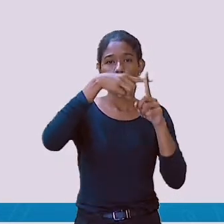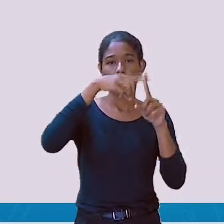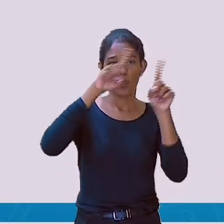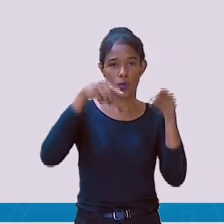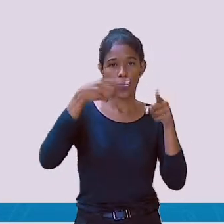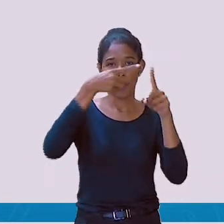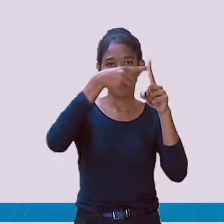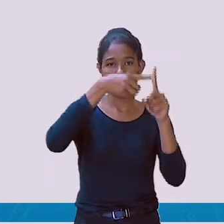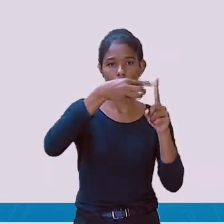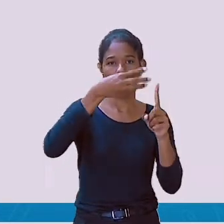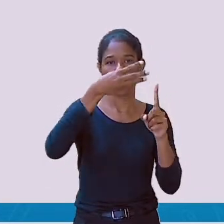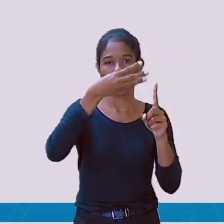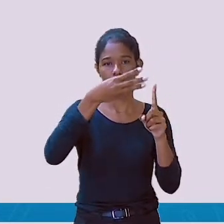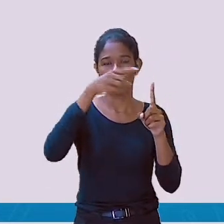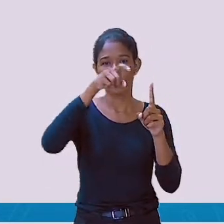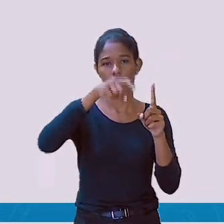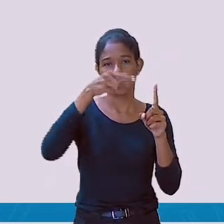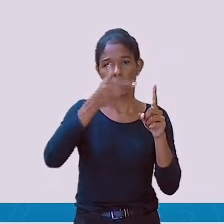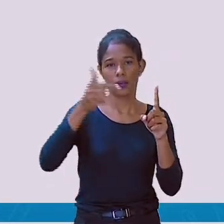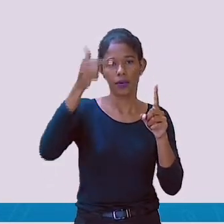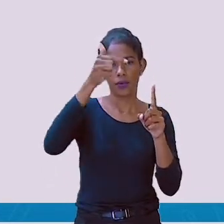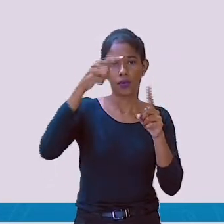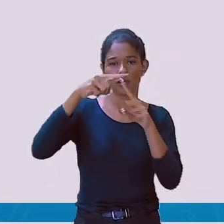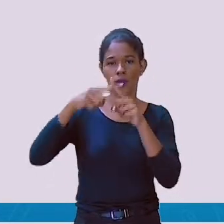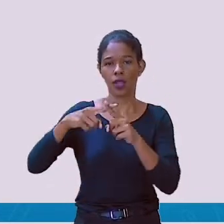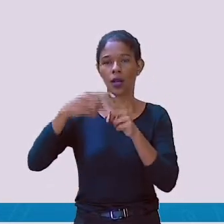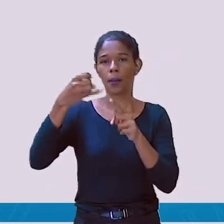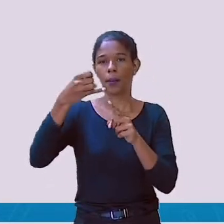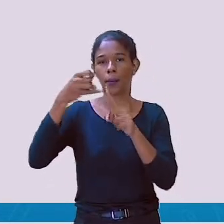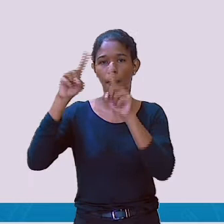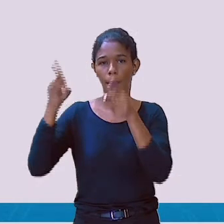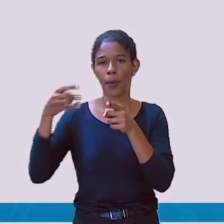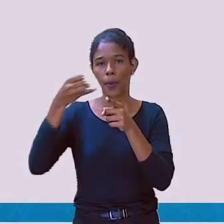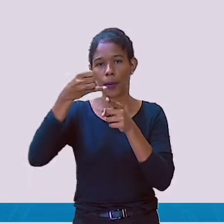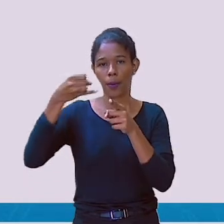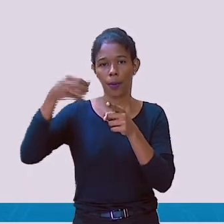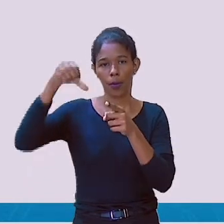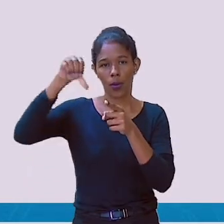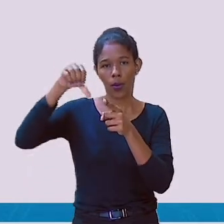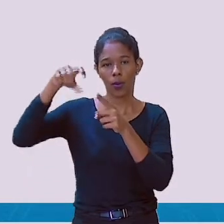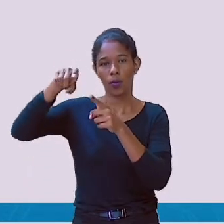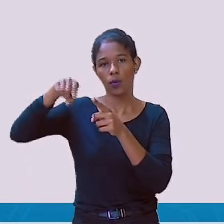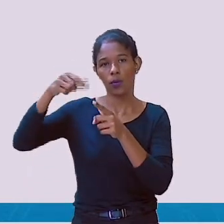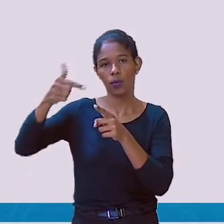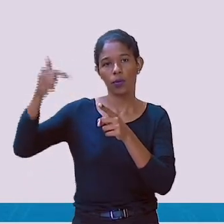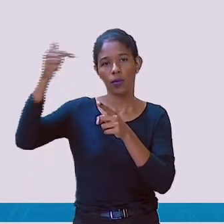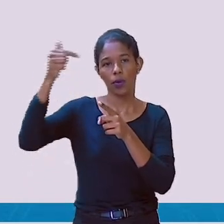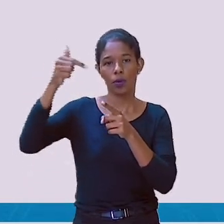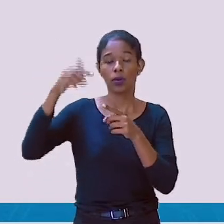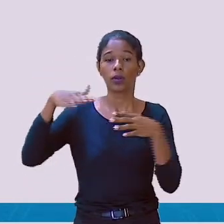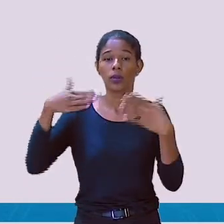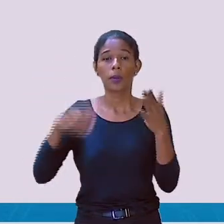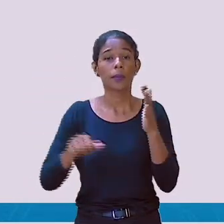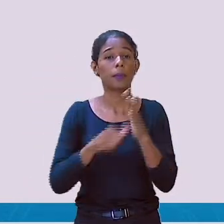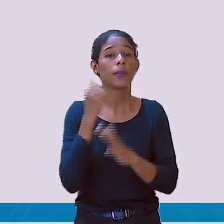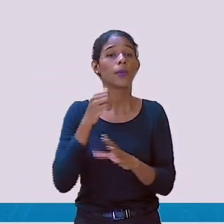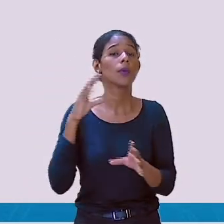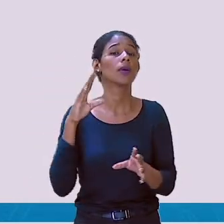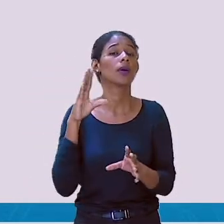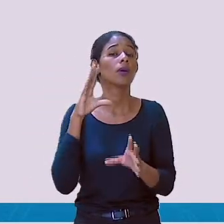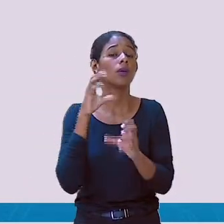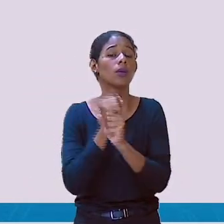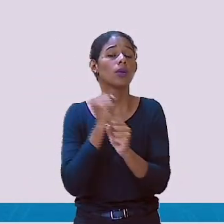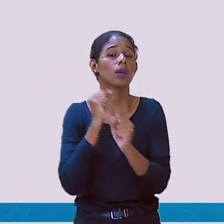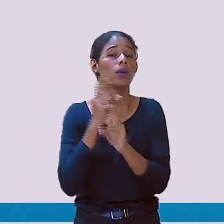quadrado. Vou resolver a parte numérica, observando o sinal. Sinais diferentes, tenho